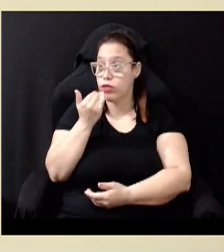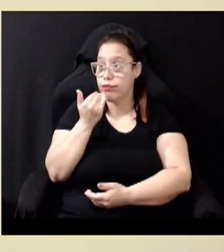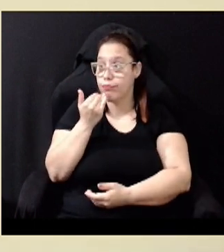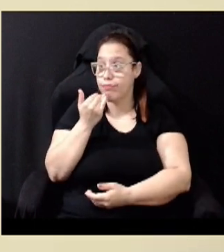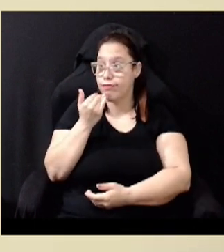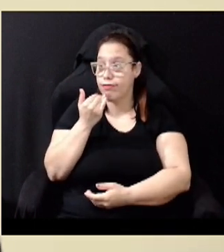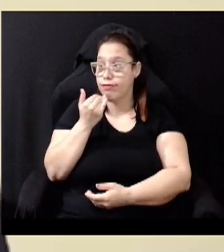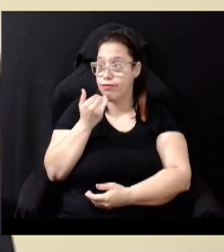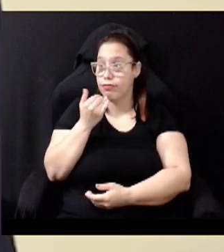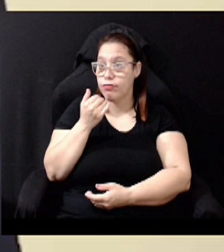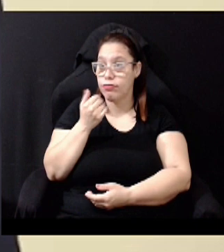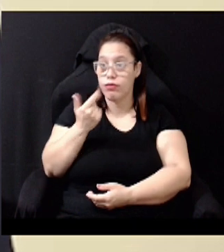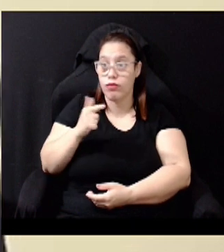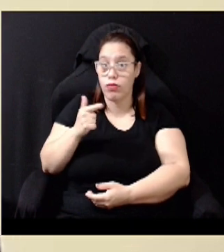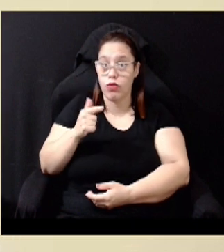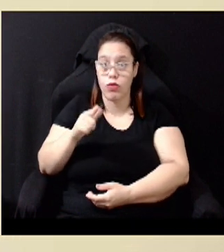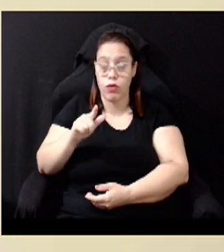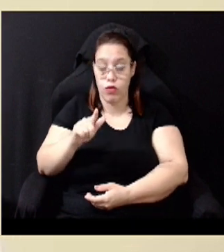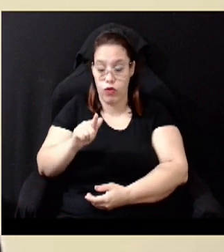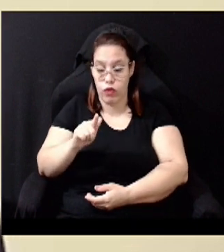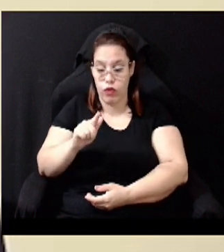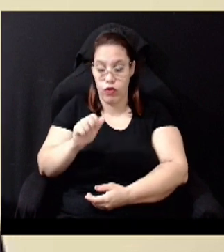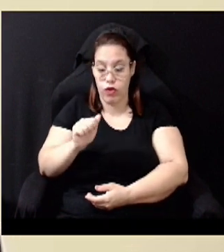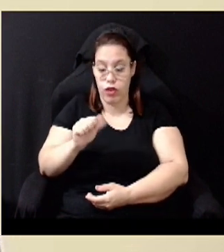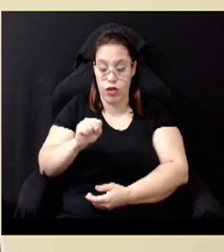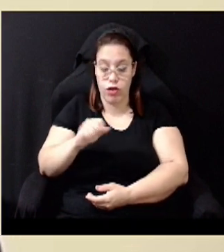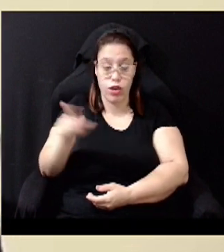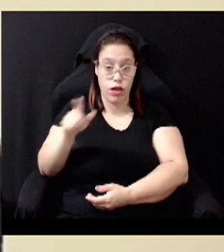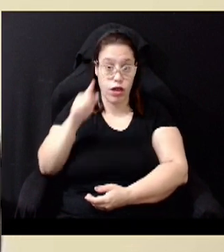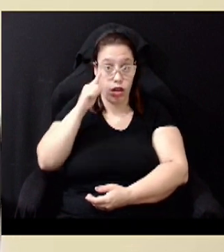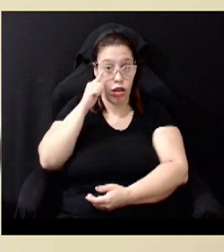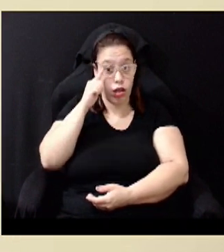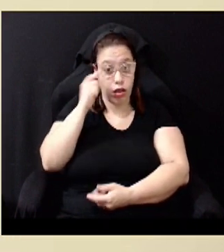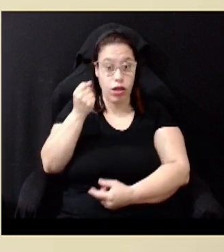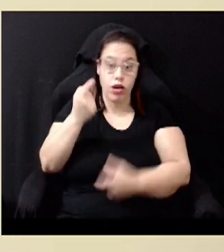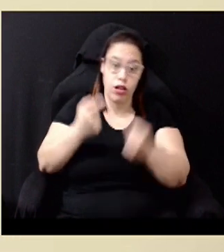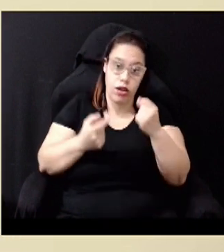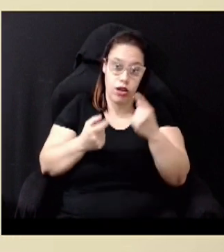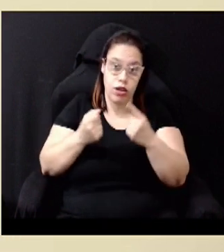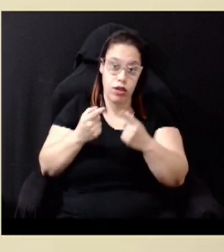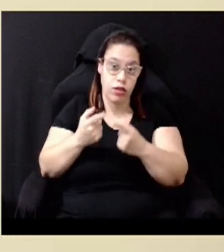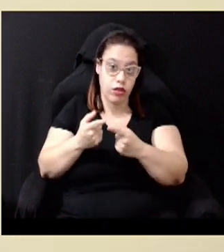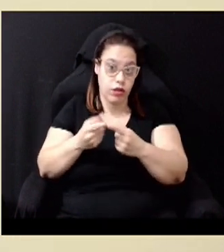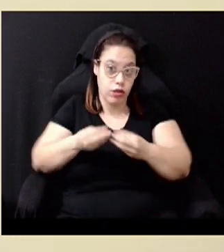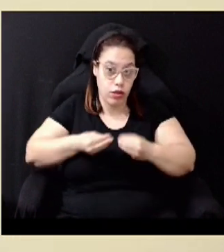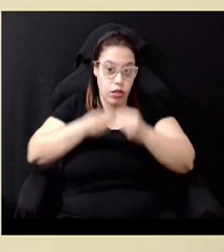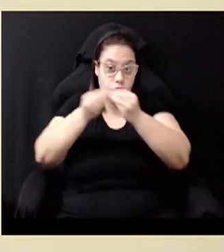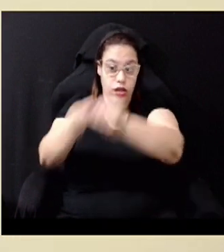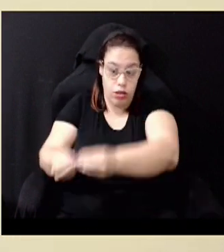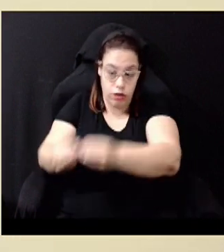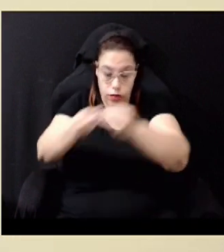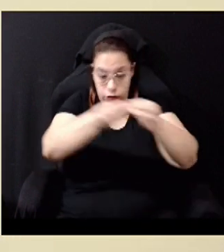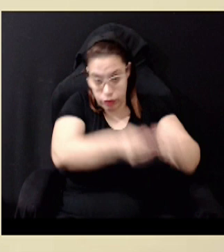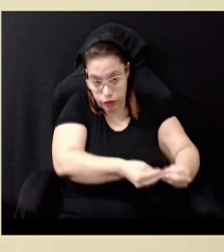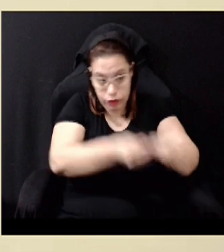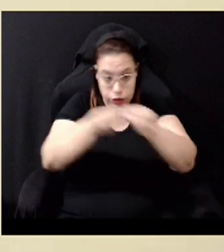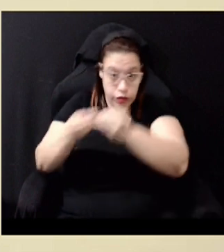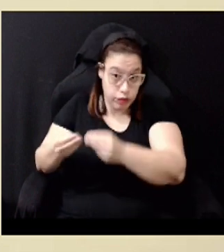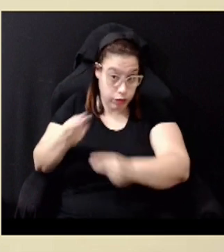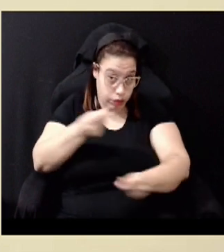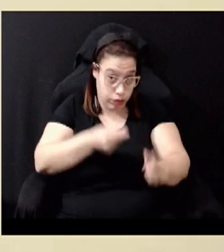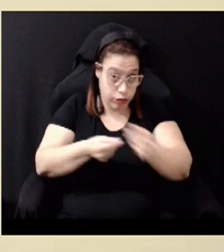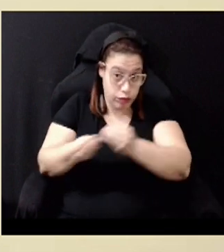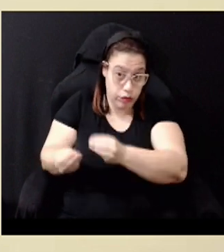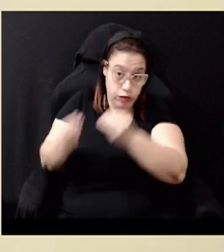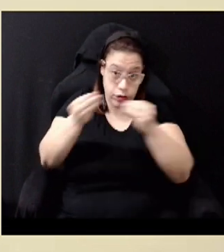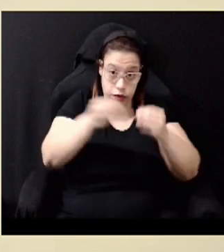não tem para comprar o gás, né? Então, a gente sabe que, apesar de aparecer, isso é transferência de renda, é dinheiro transferido para a conta da